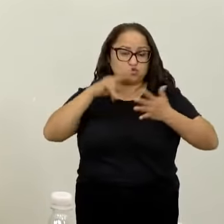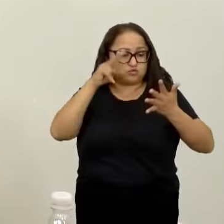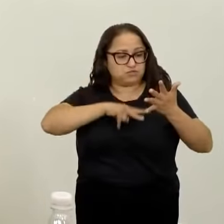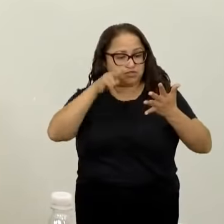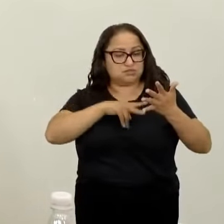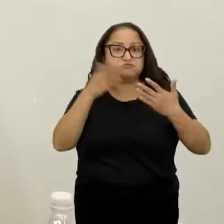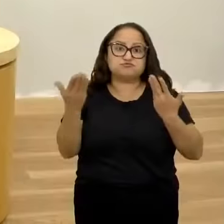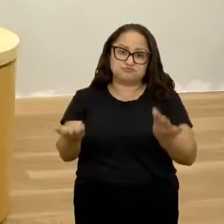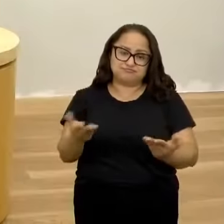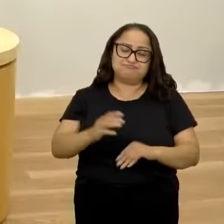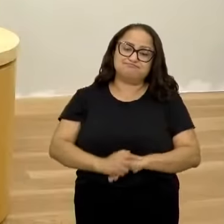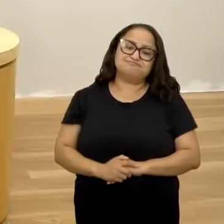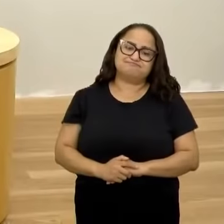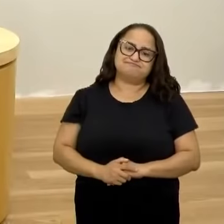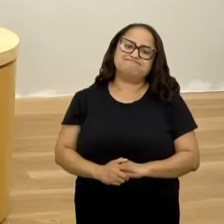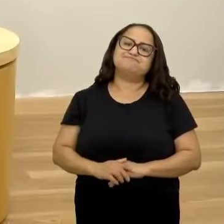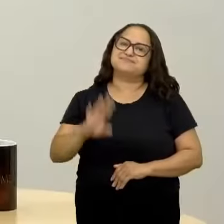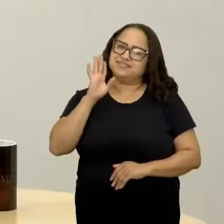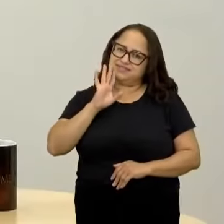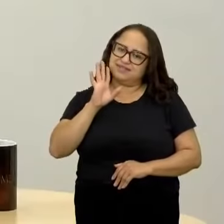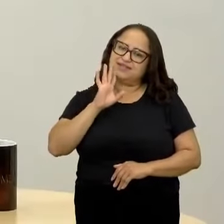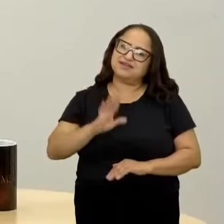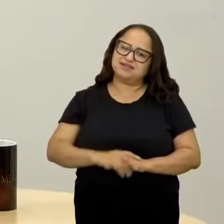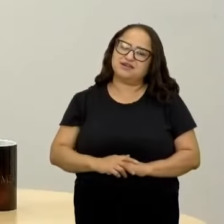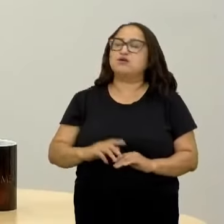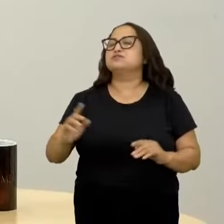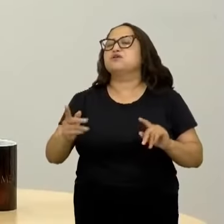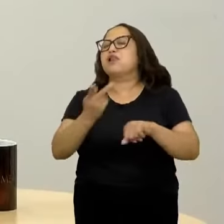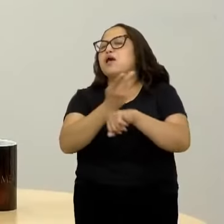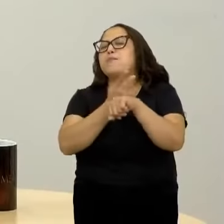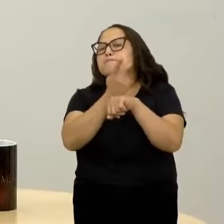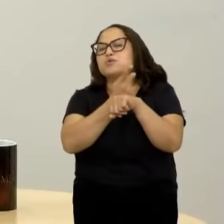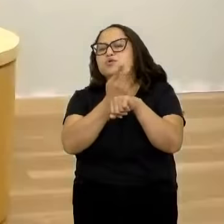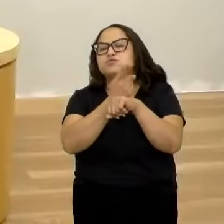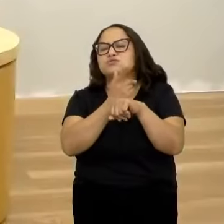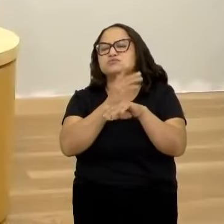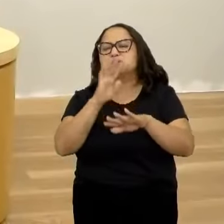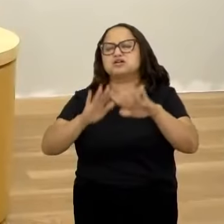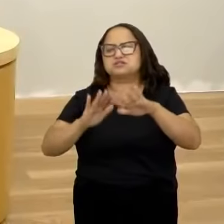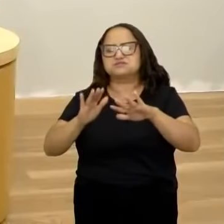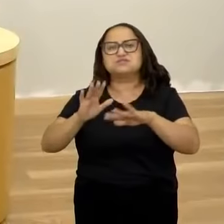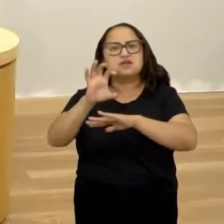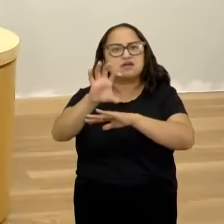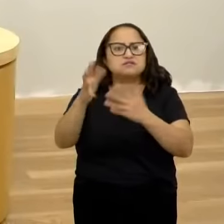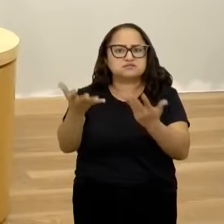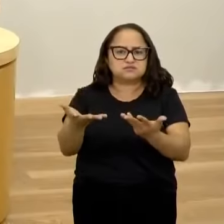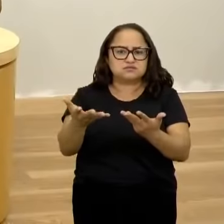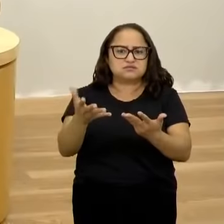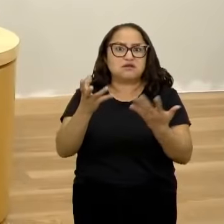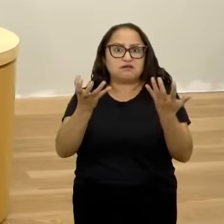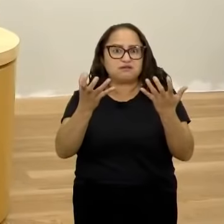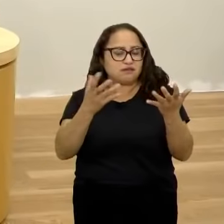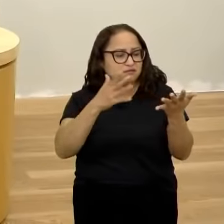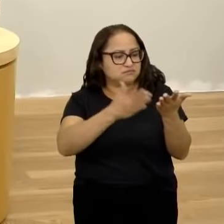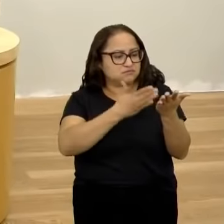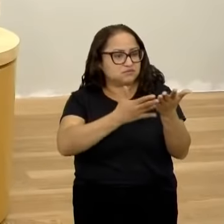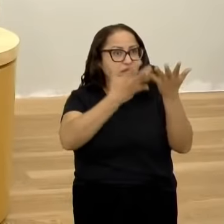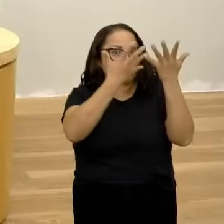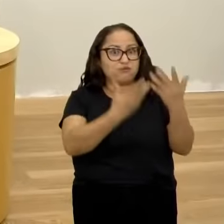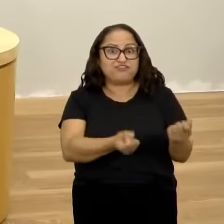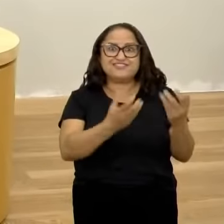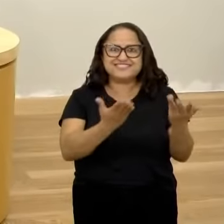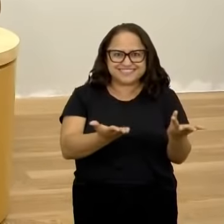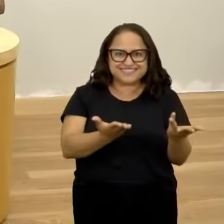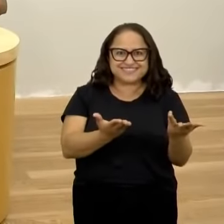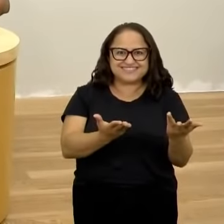foi pela curiosidade essa ótimo buscou né o bebê ficar na moda e é isso né você quer ler o livro cai na sua mão livro